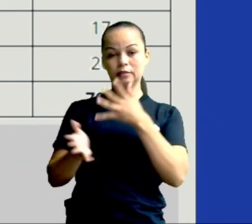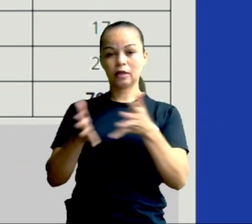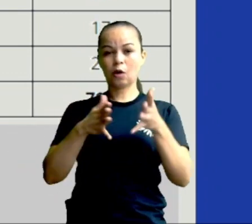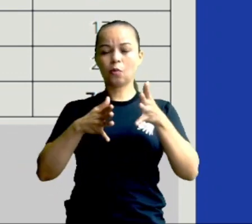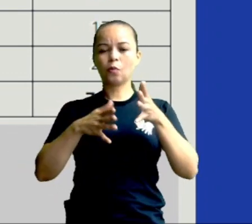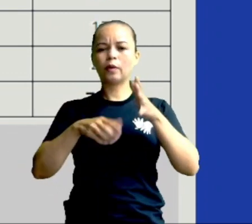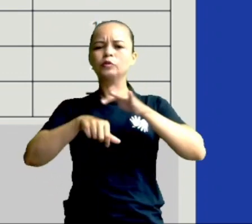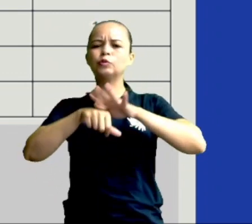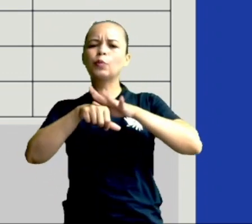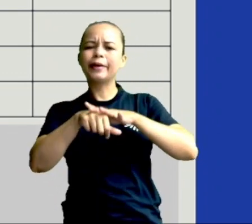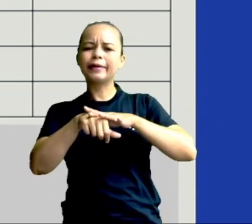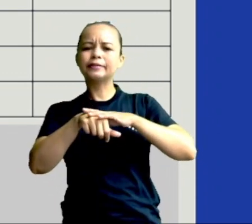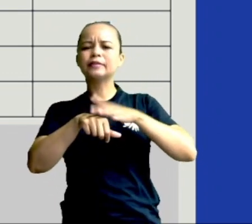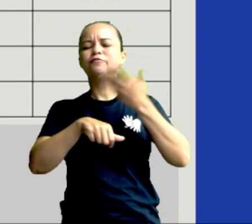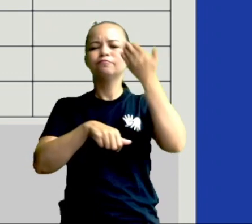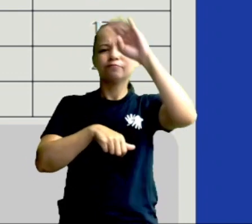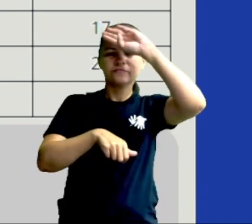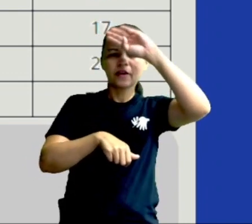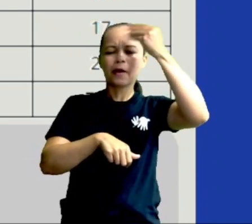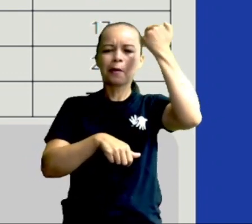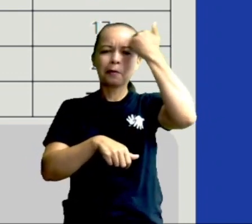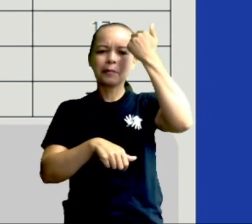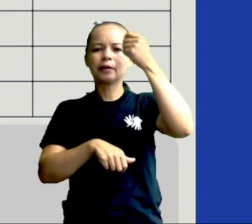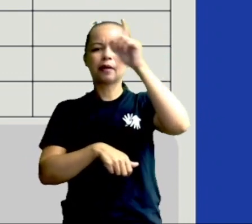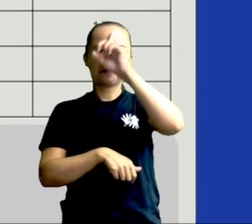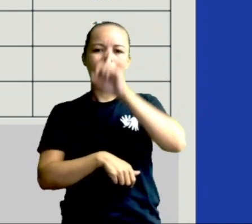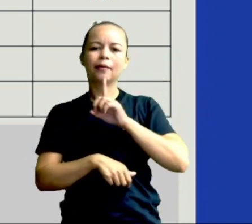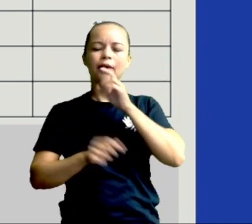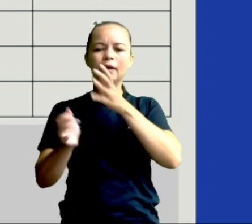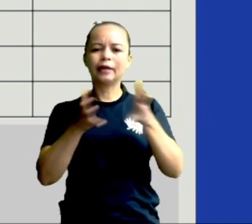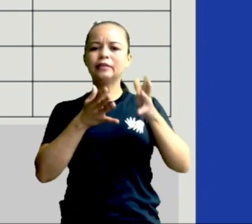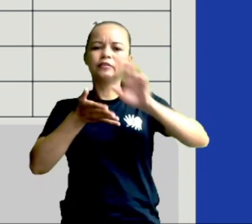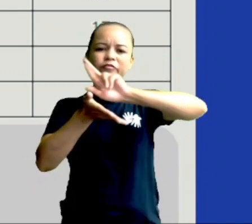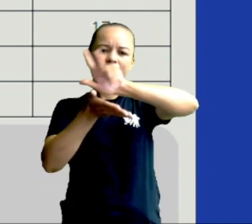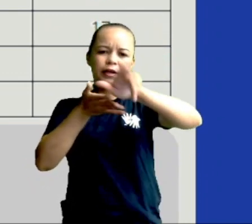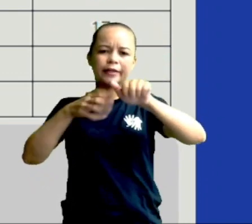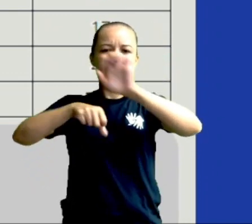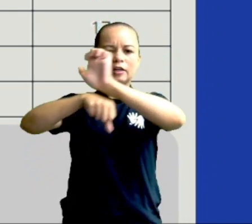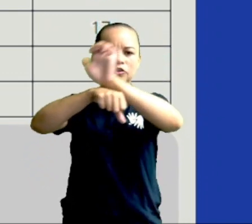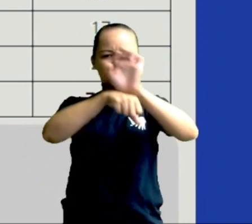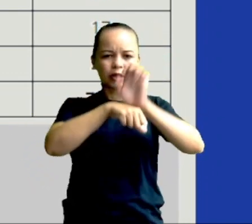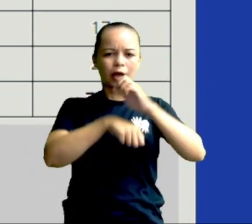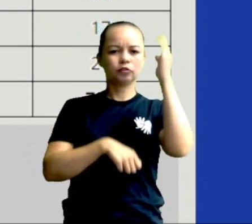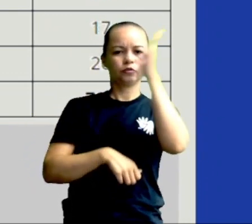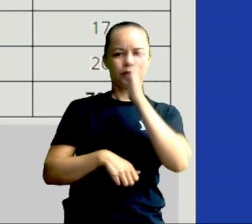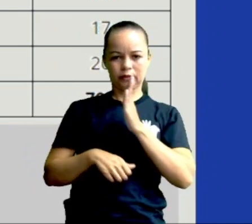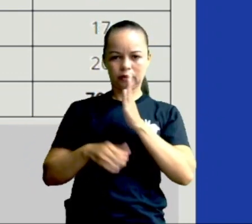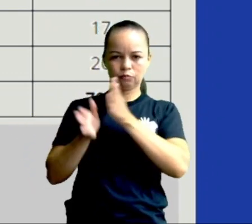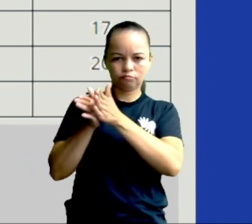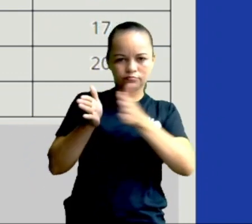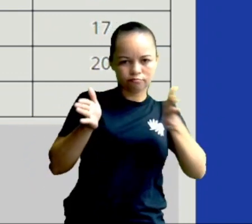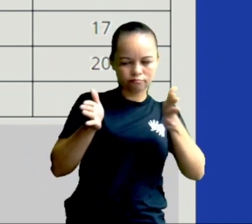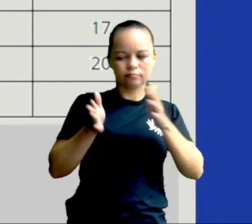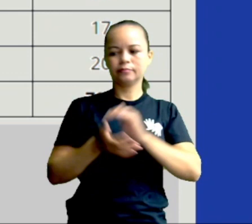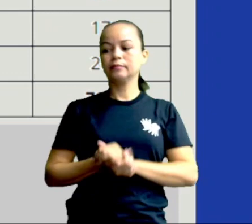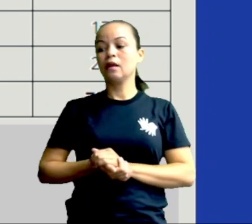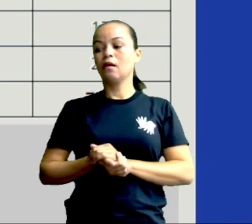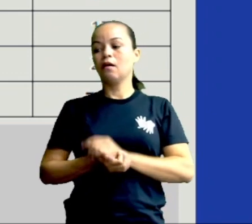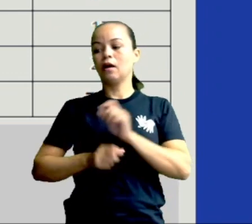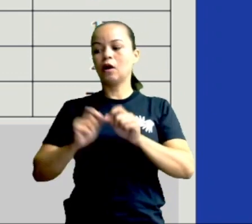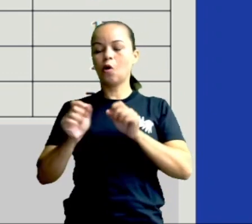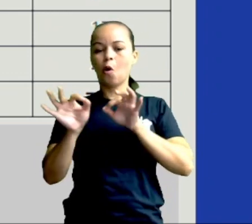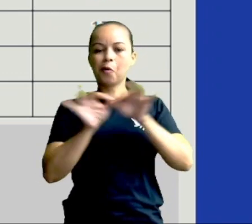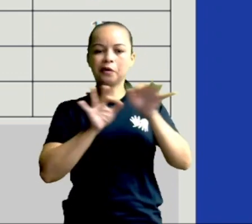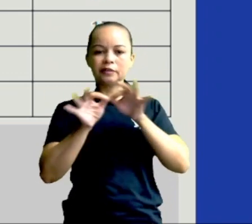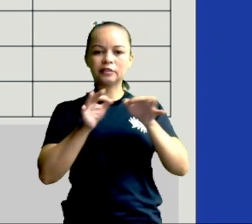amarela notificados e confirmados em diferentes estados do Brasil. Siga os comandos. Organize de